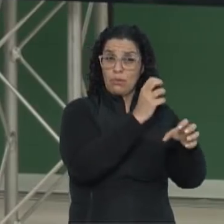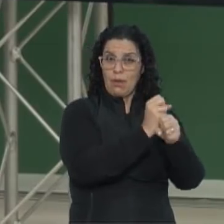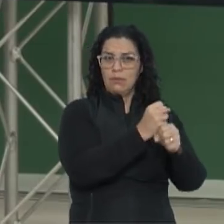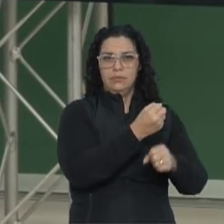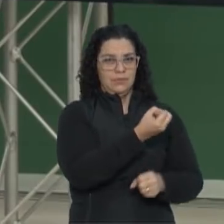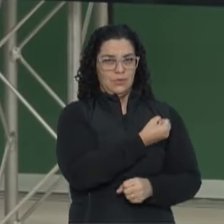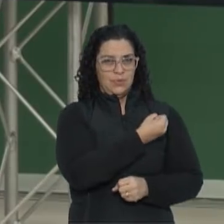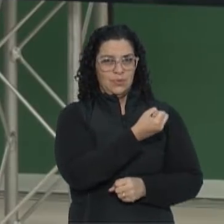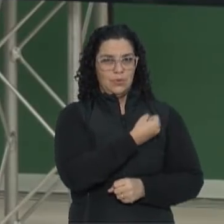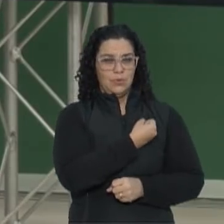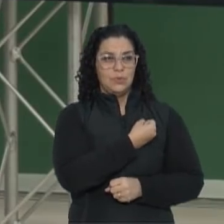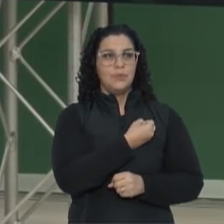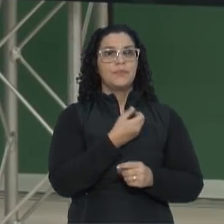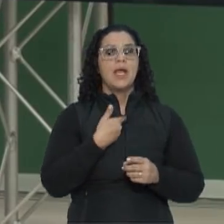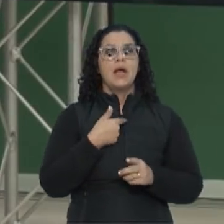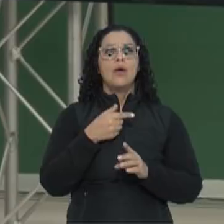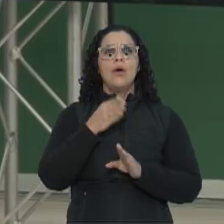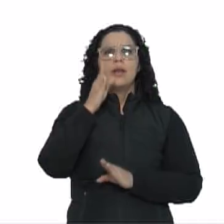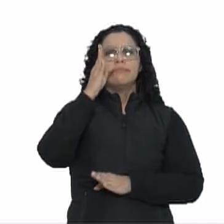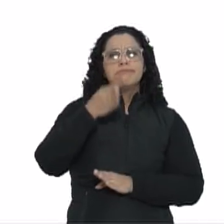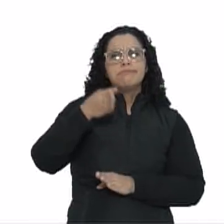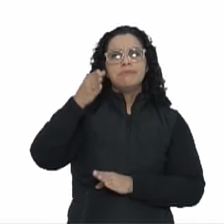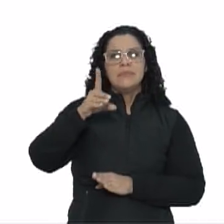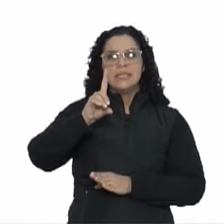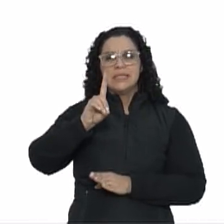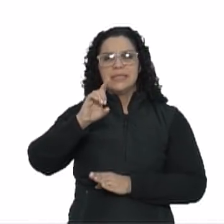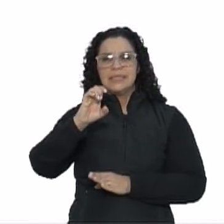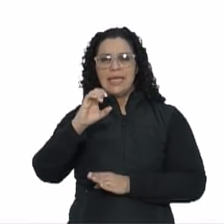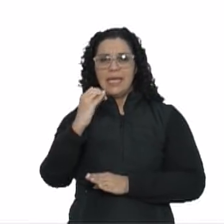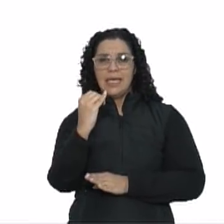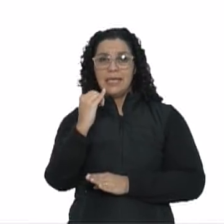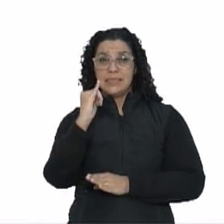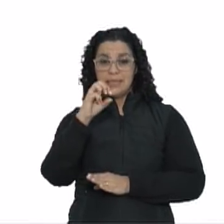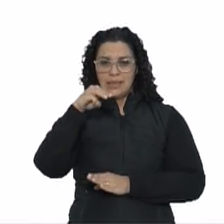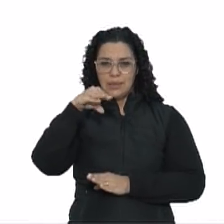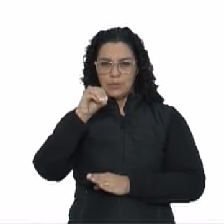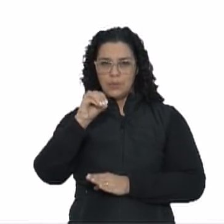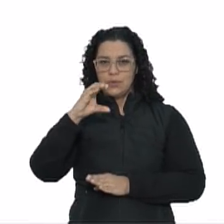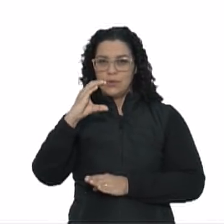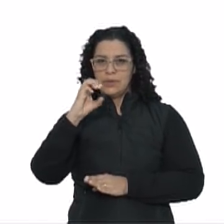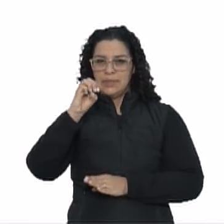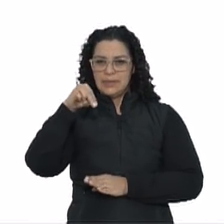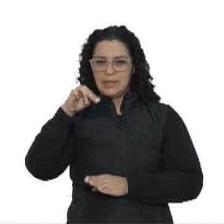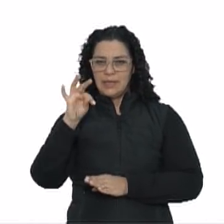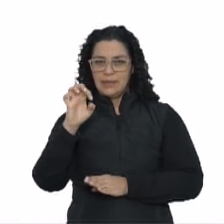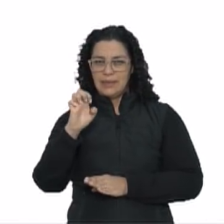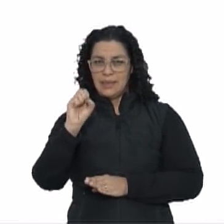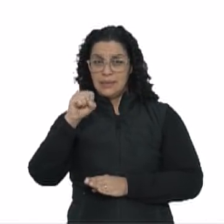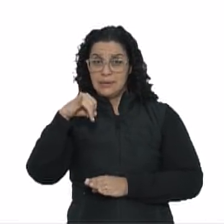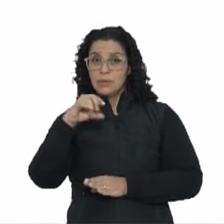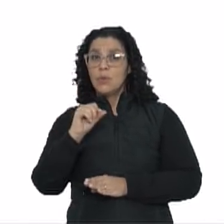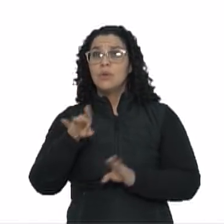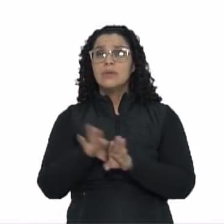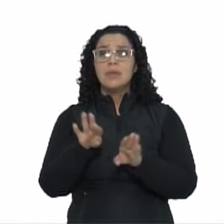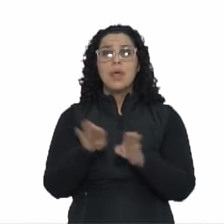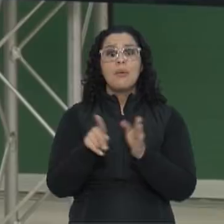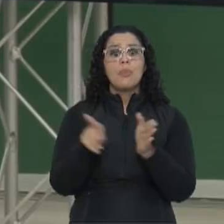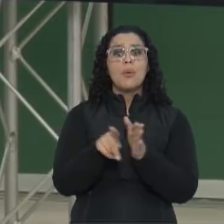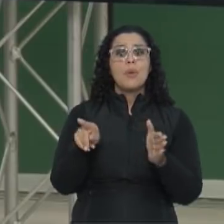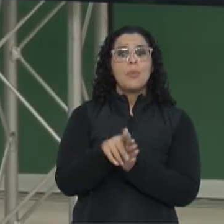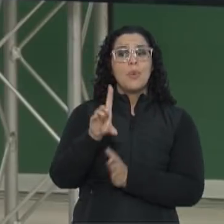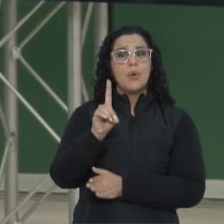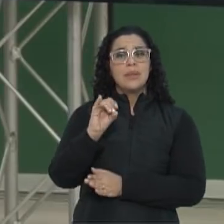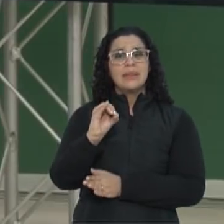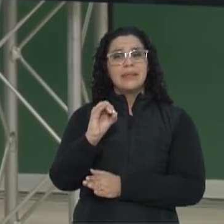número. E décimos e centésimos é da parte decimal. Mas o que é a parte decimal? É a representação de